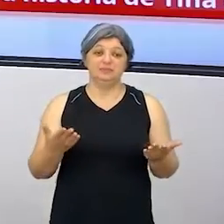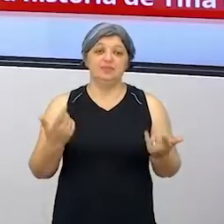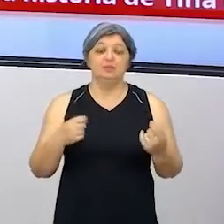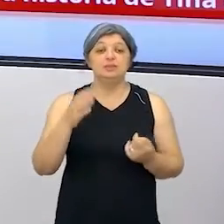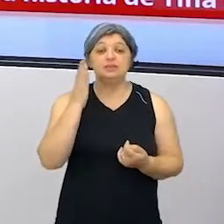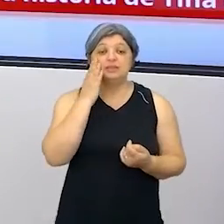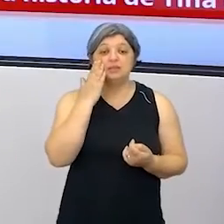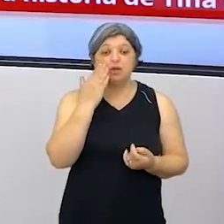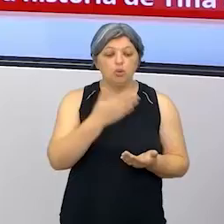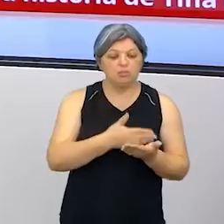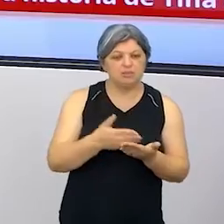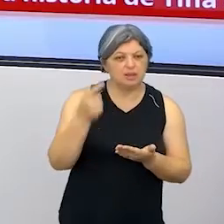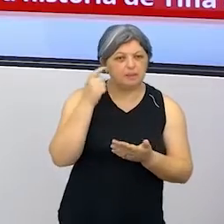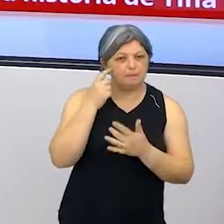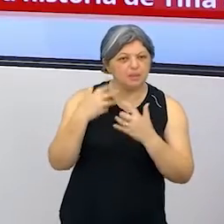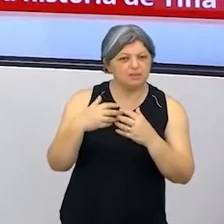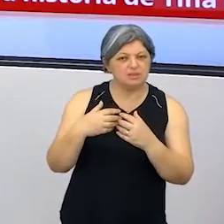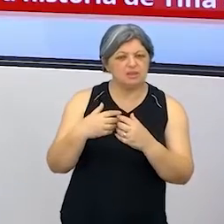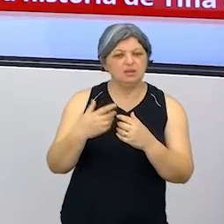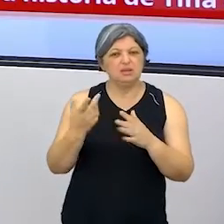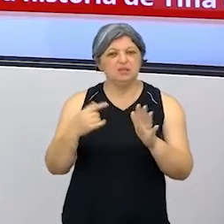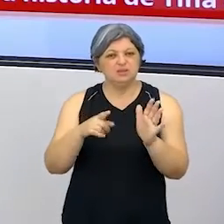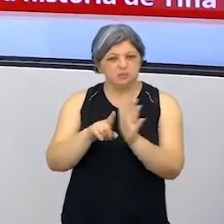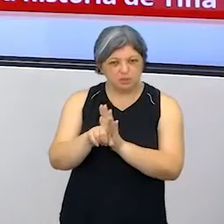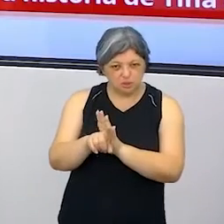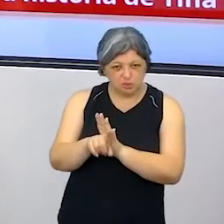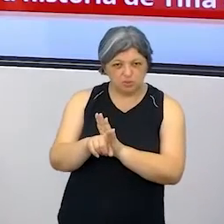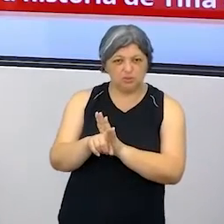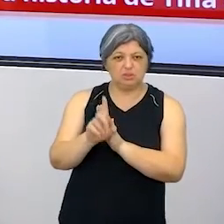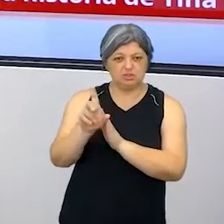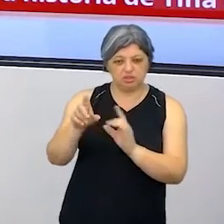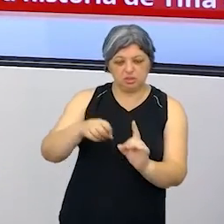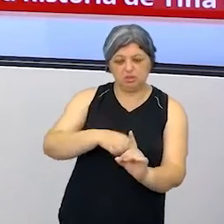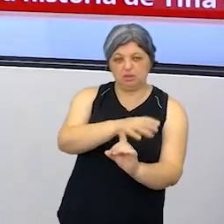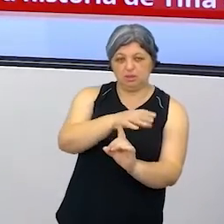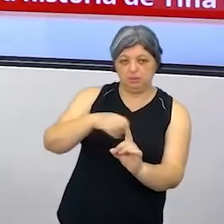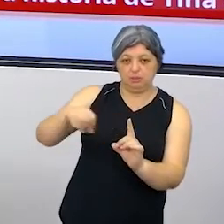começar a pensar, será que fazer uma pergunta já mediando a